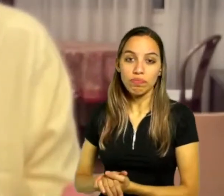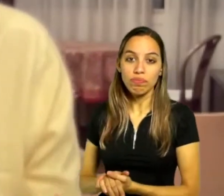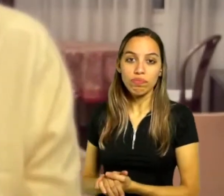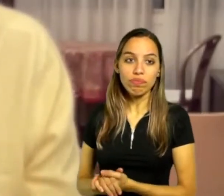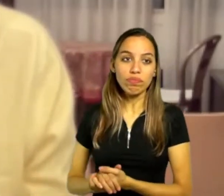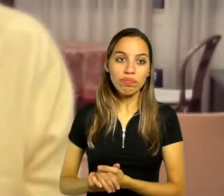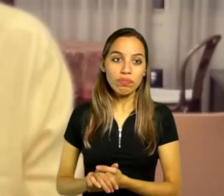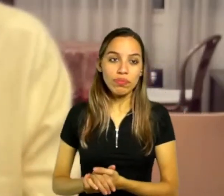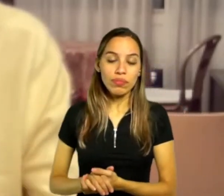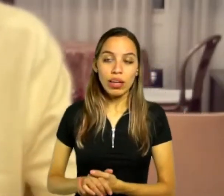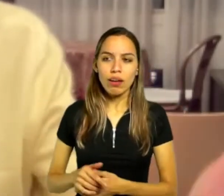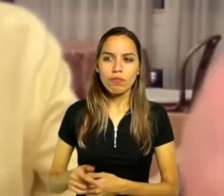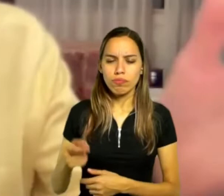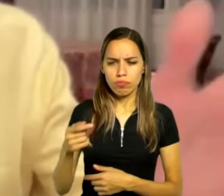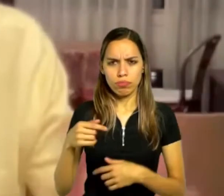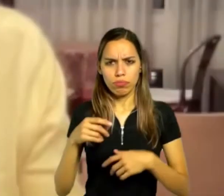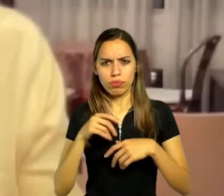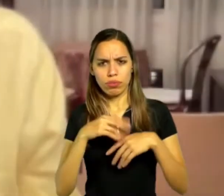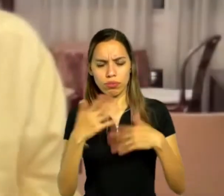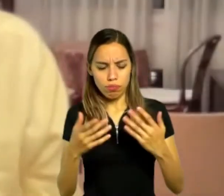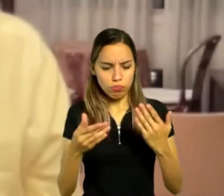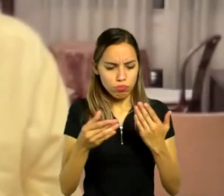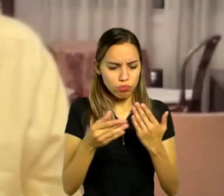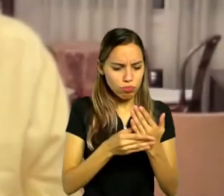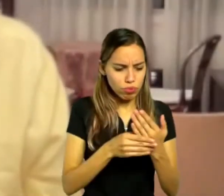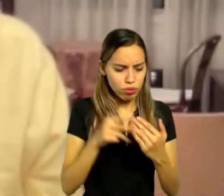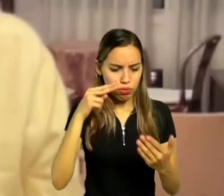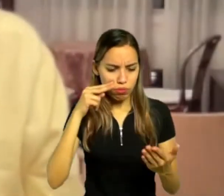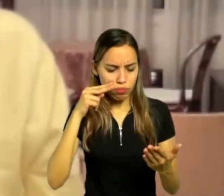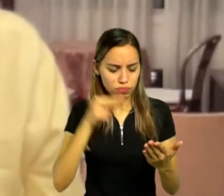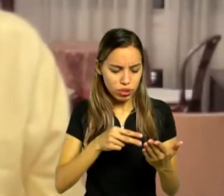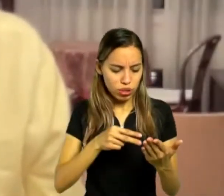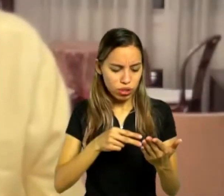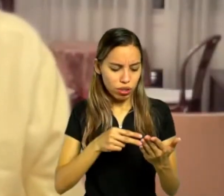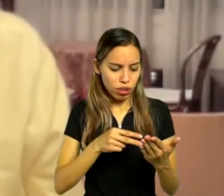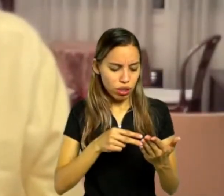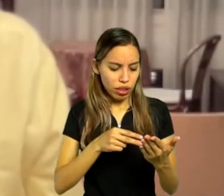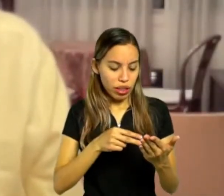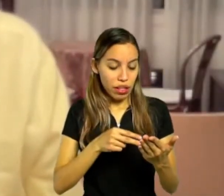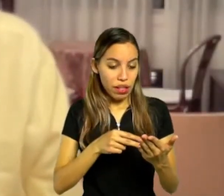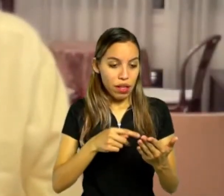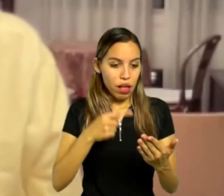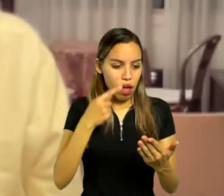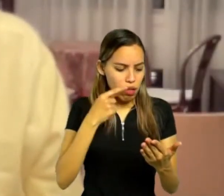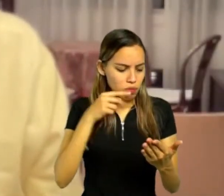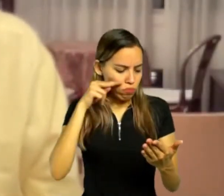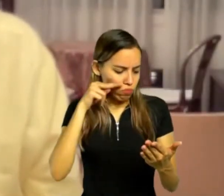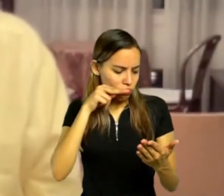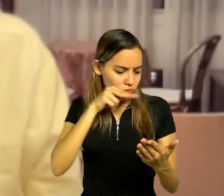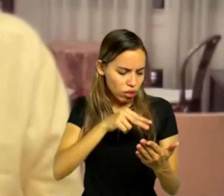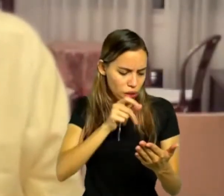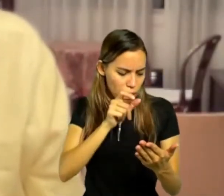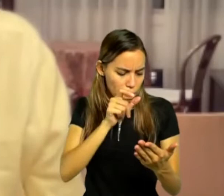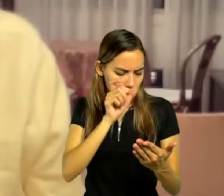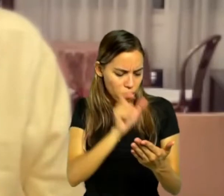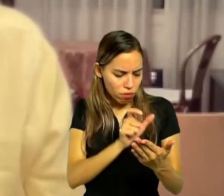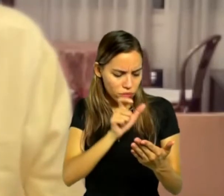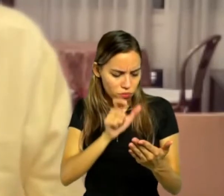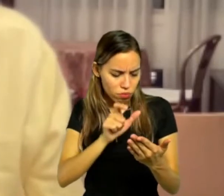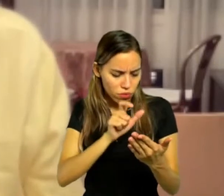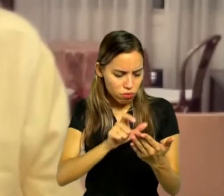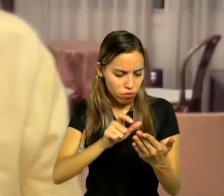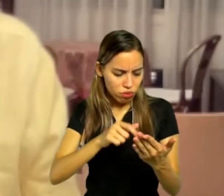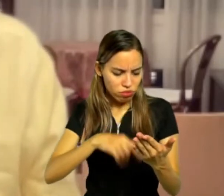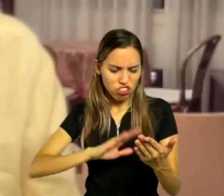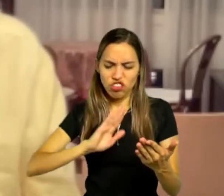aquelas pessoas com 2, 3 palavras, às vezes, né? E aí eu fiquei muito encantado. Eu lembro quando eu